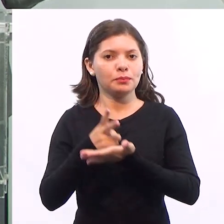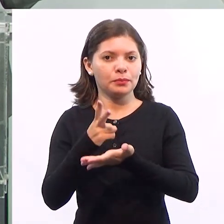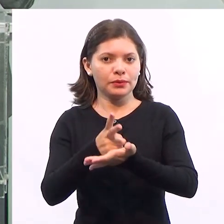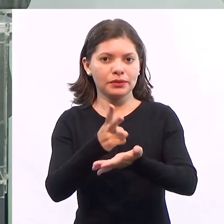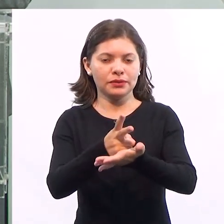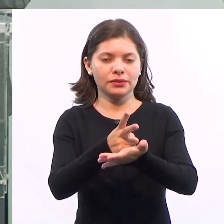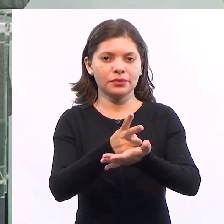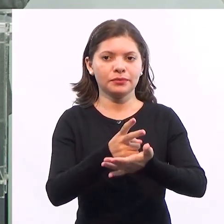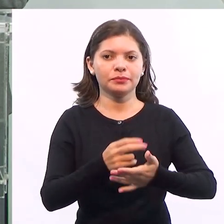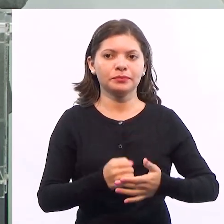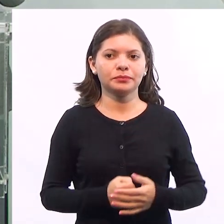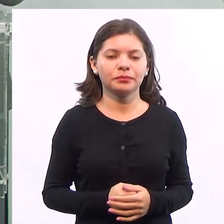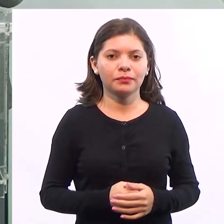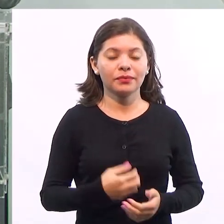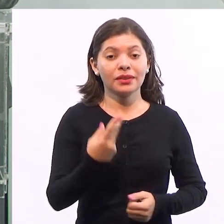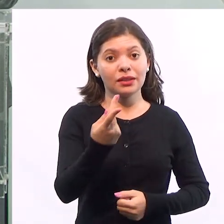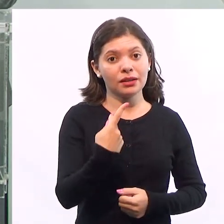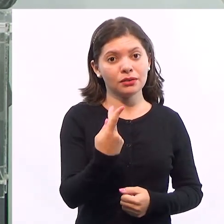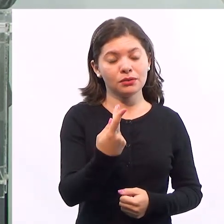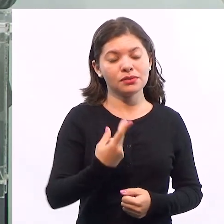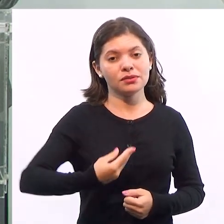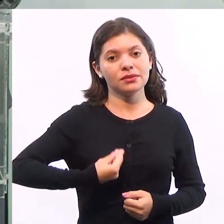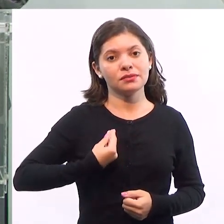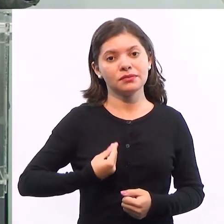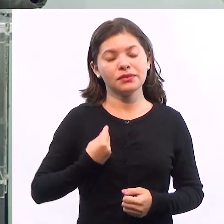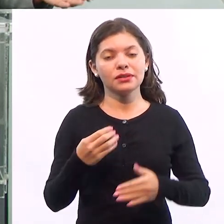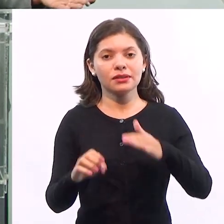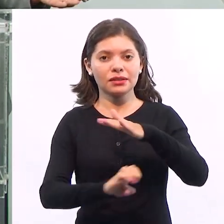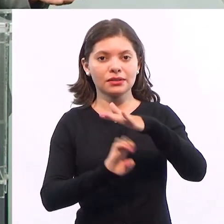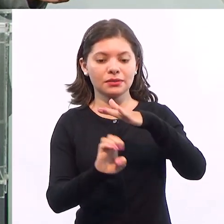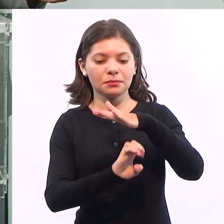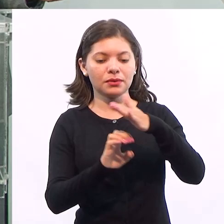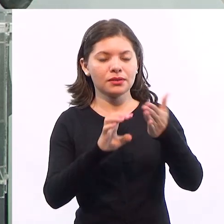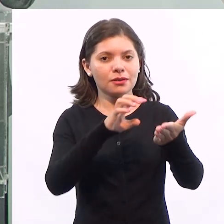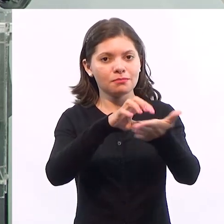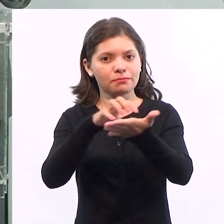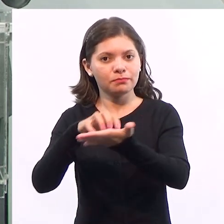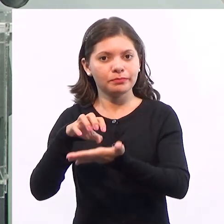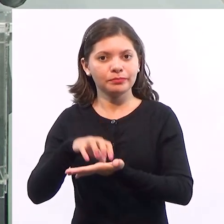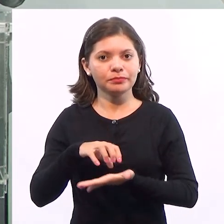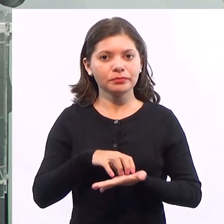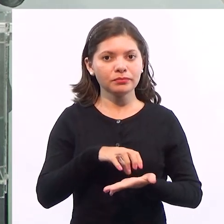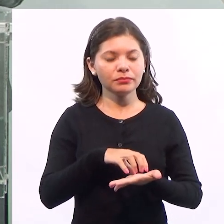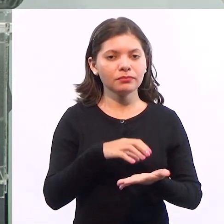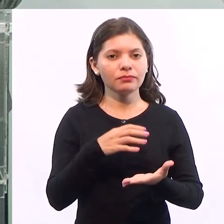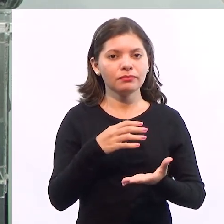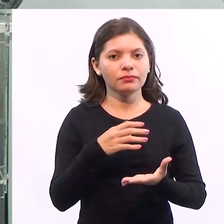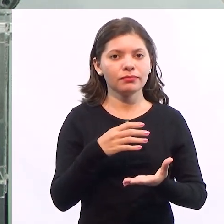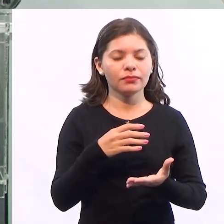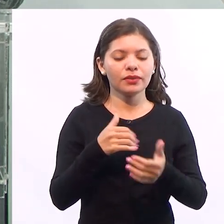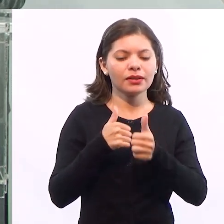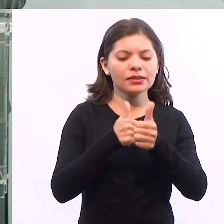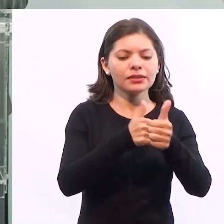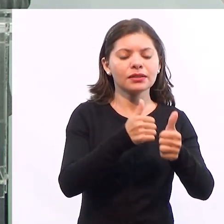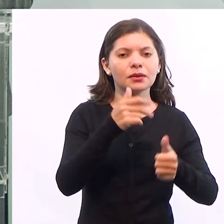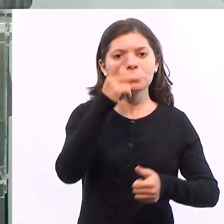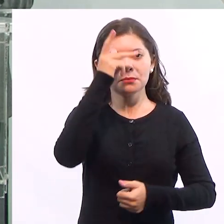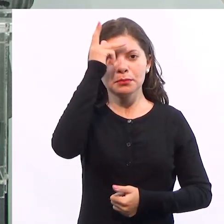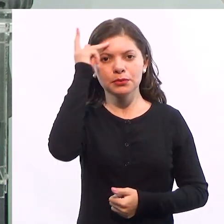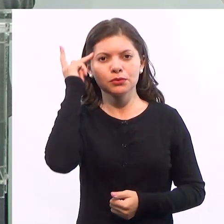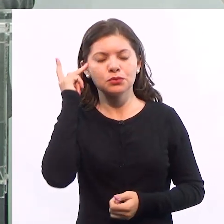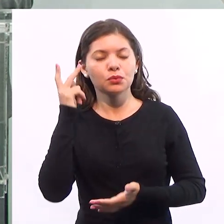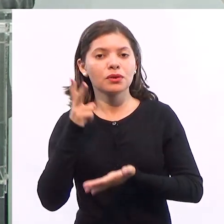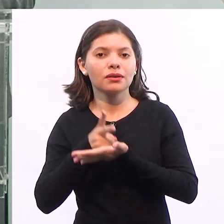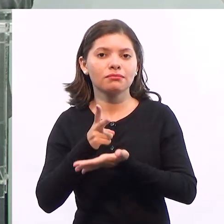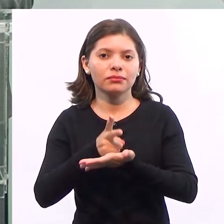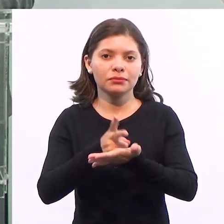como acontece nas organizações, que são movidas por pessoas. Se as pessoas estão em constante mutação, as organizações públicas